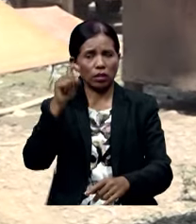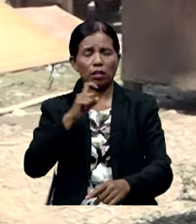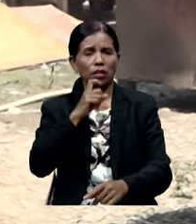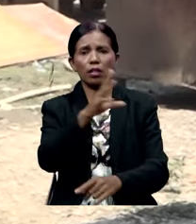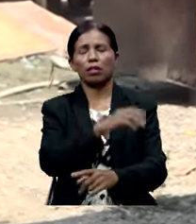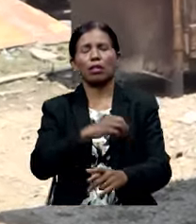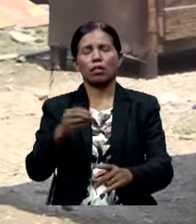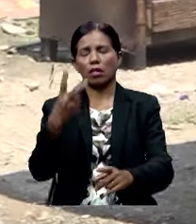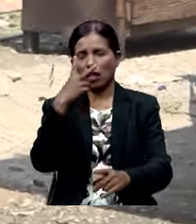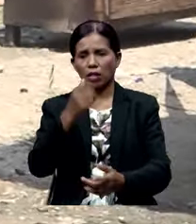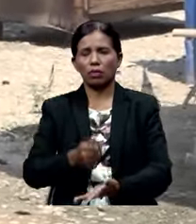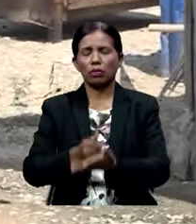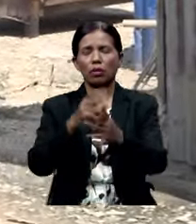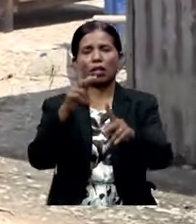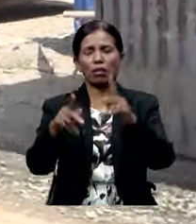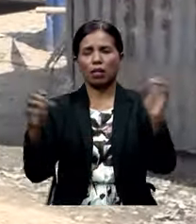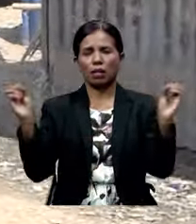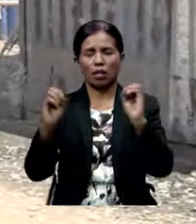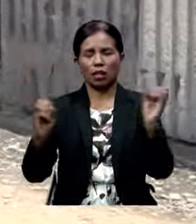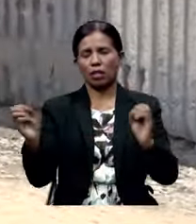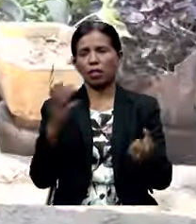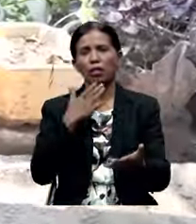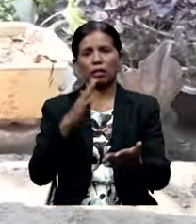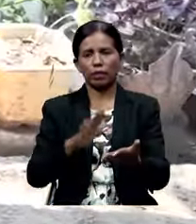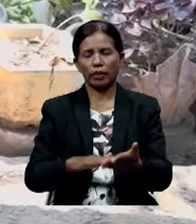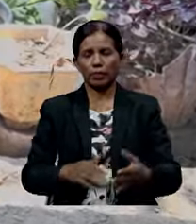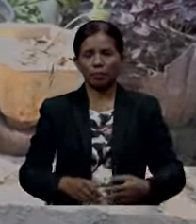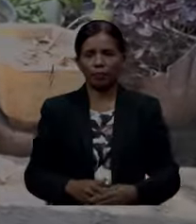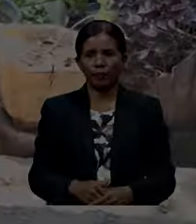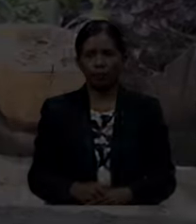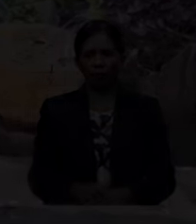razão, trata o povo lá digno. Celina Lopes, Agostinho da Costa, GMN.